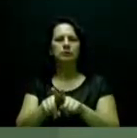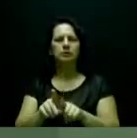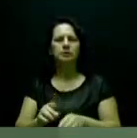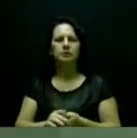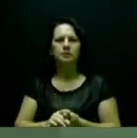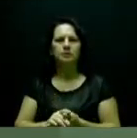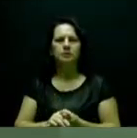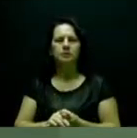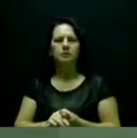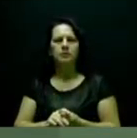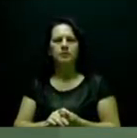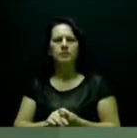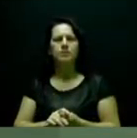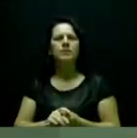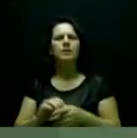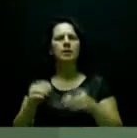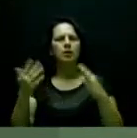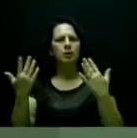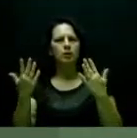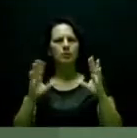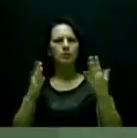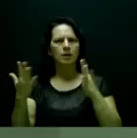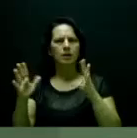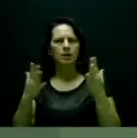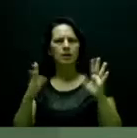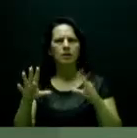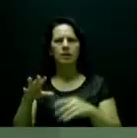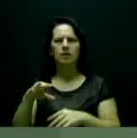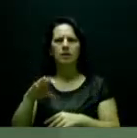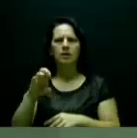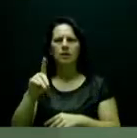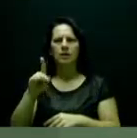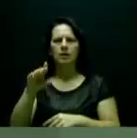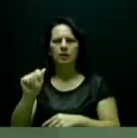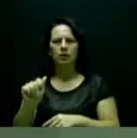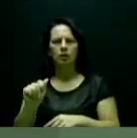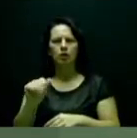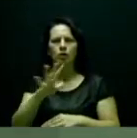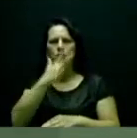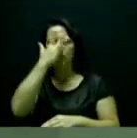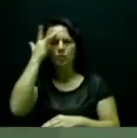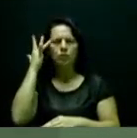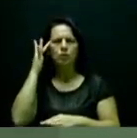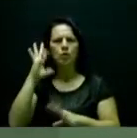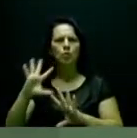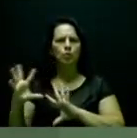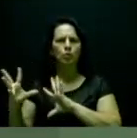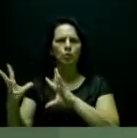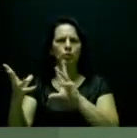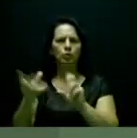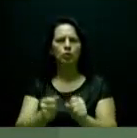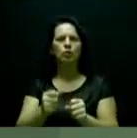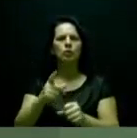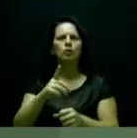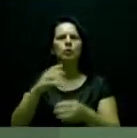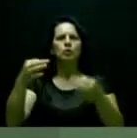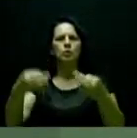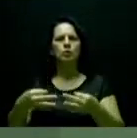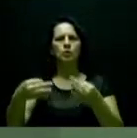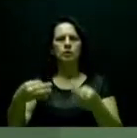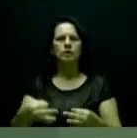especial. E eu quero aqui parabenizar, Helda, na sua pessoa, todos, a sua direção, as pessoas que com certeza